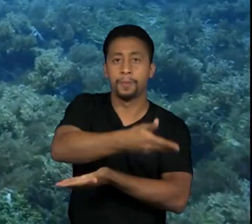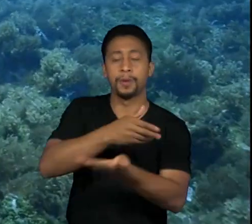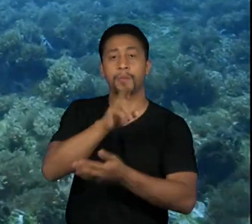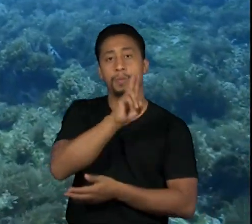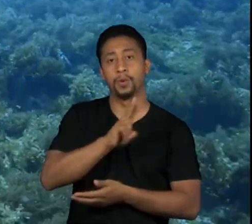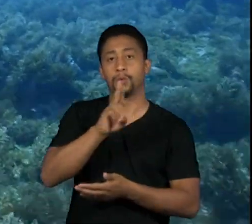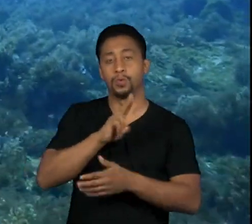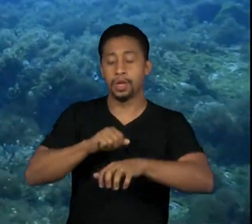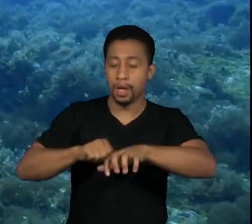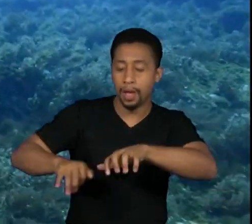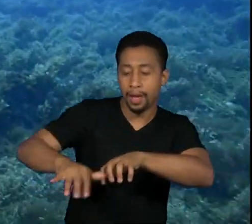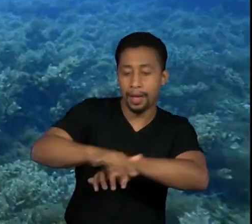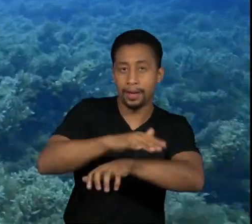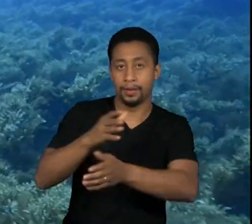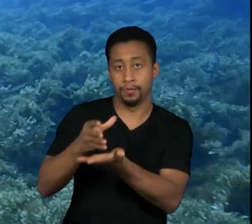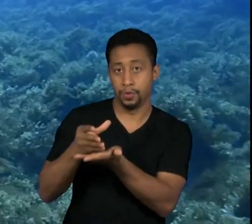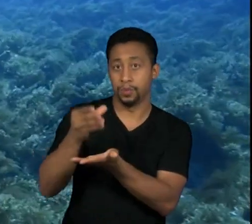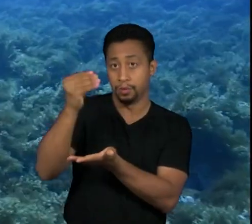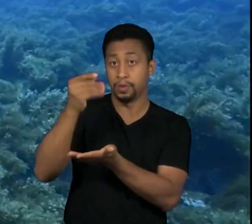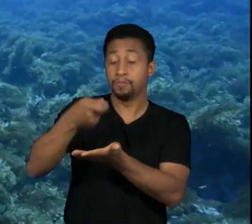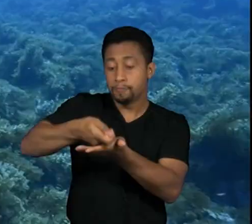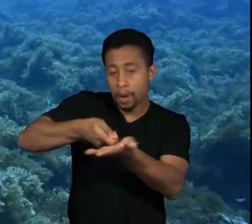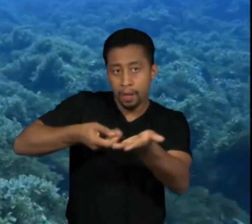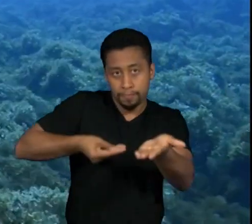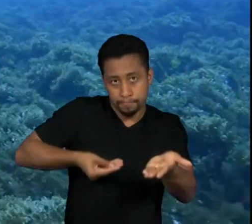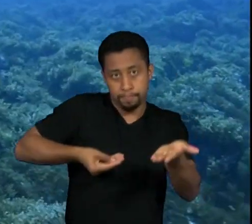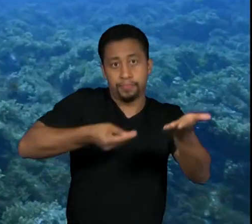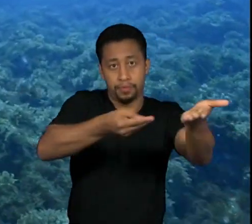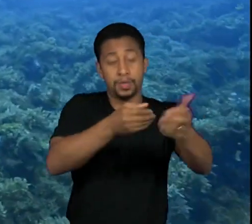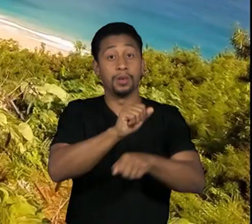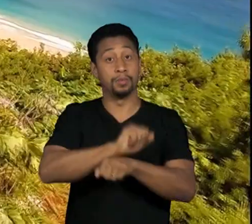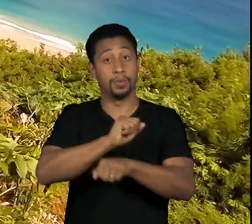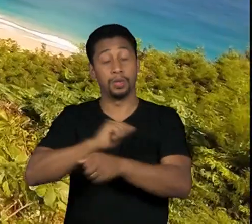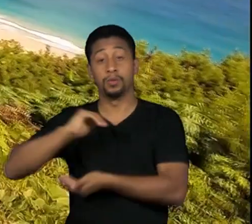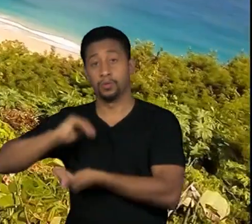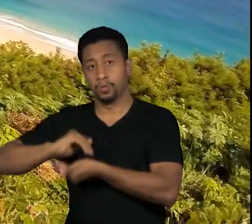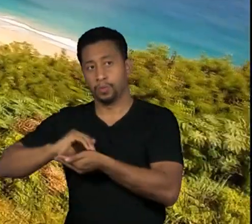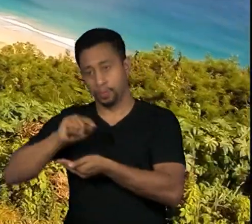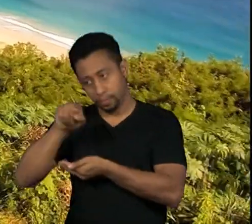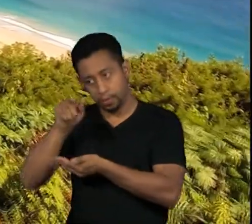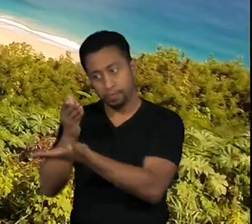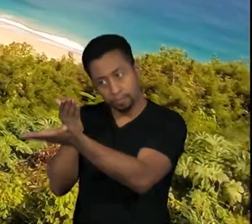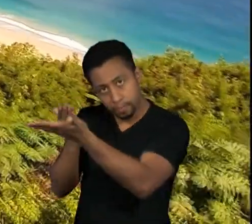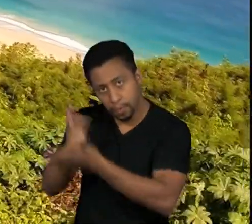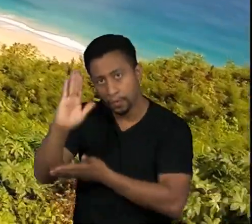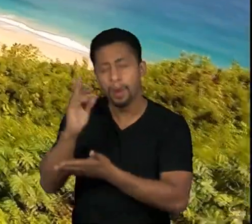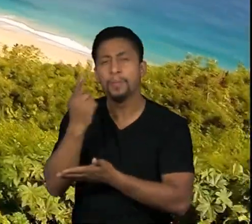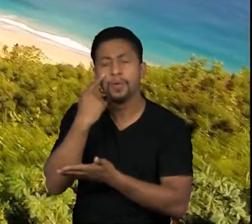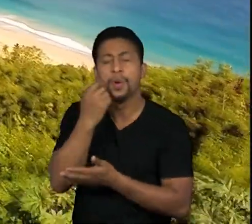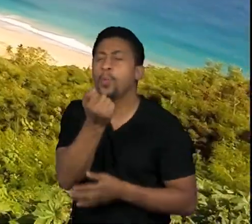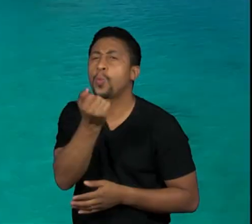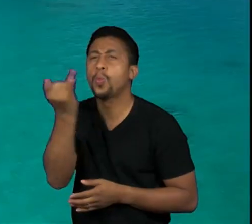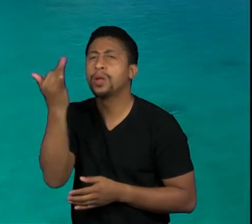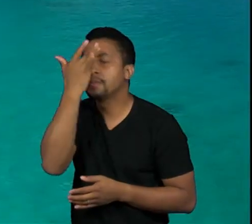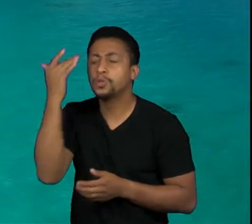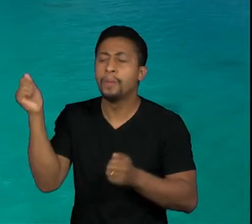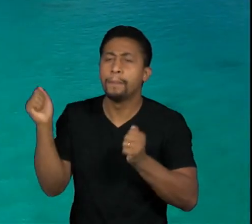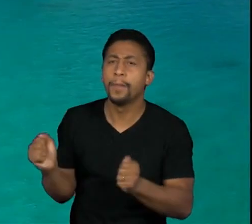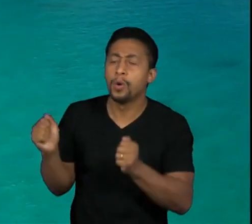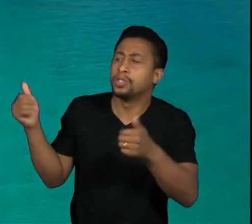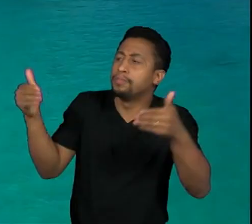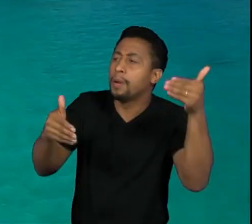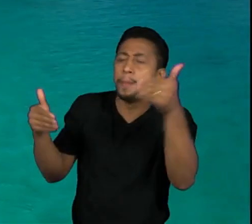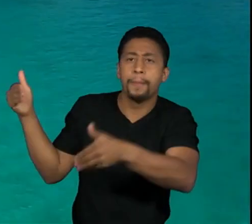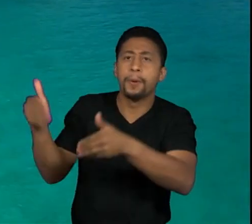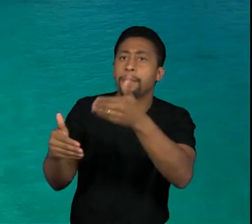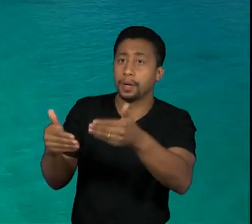documento, enviado para homologação pelo Supremo Tribunal Federal, prevê o controle do número de visitantes. Os moradores